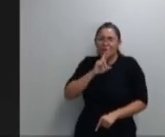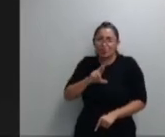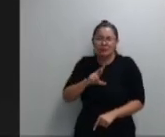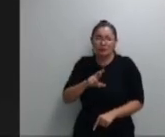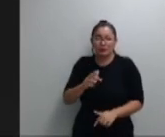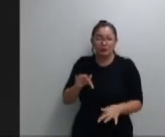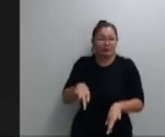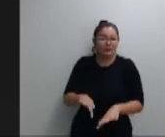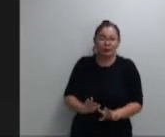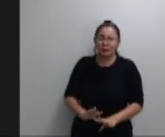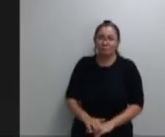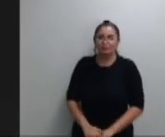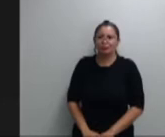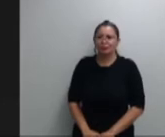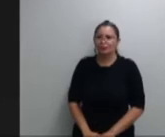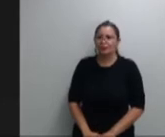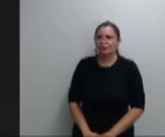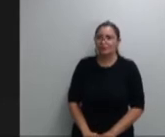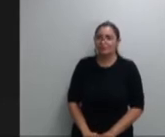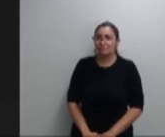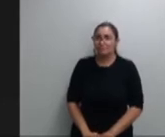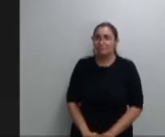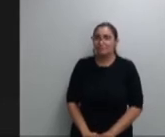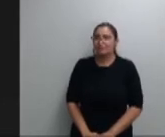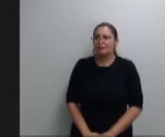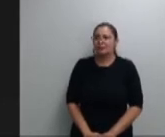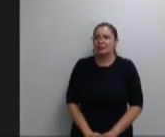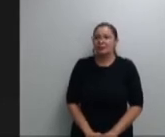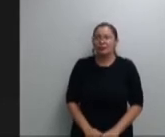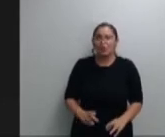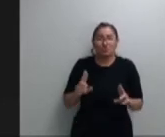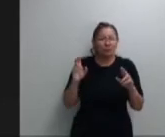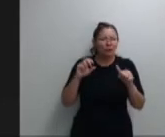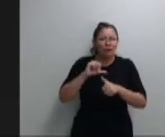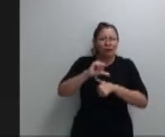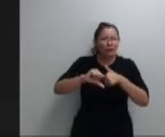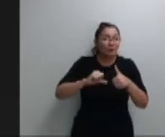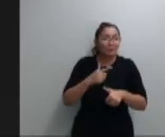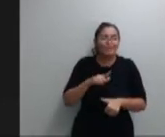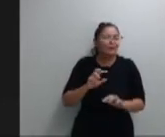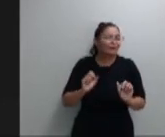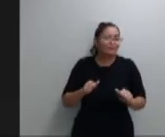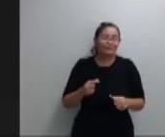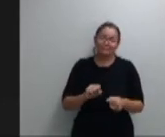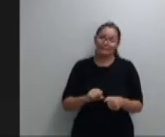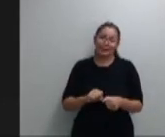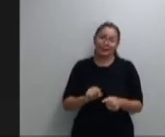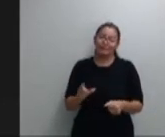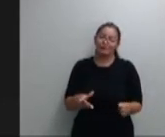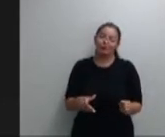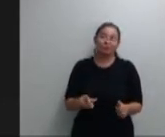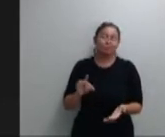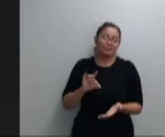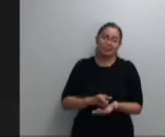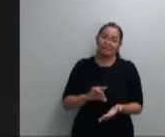baila, das pseudo-alterações, que de alterações não se tratavam porque o que havia na verdade era omissão.